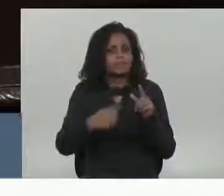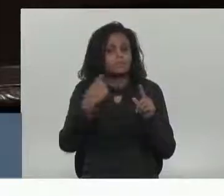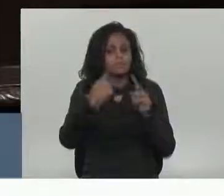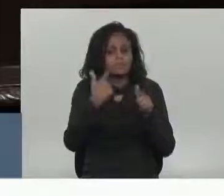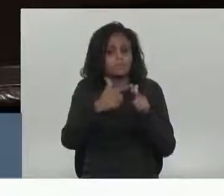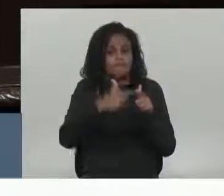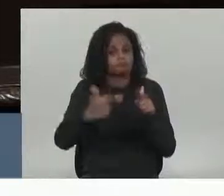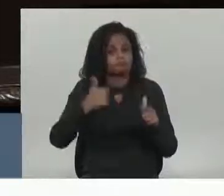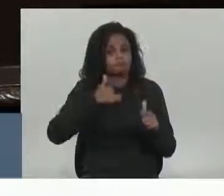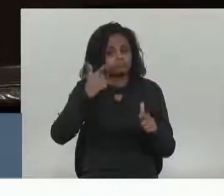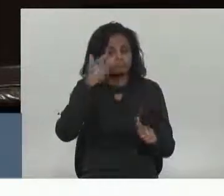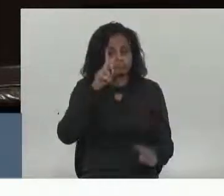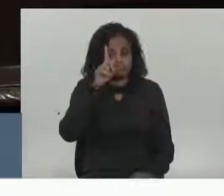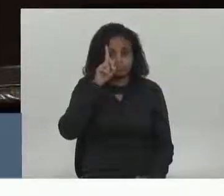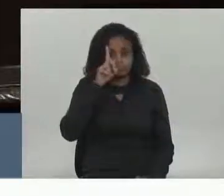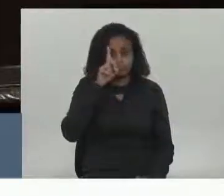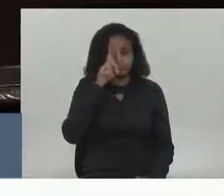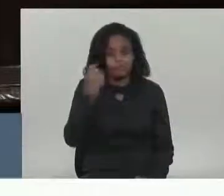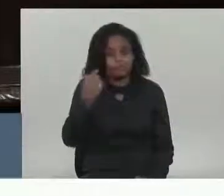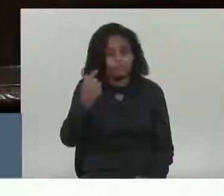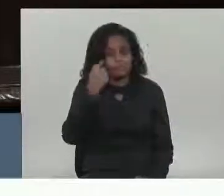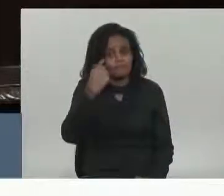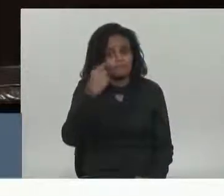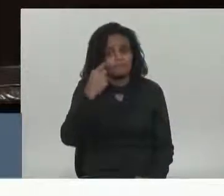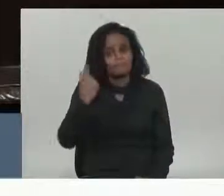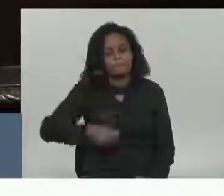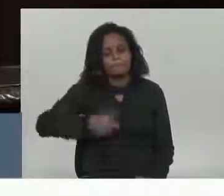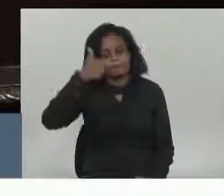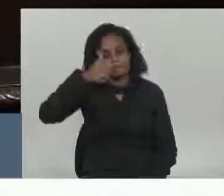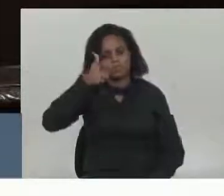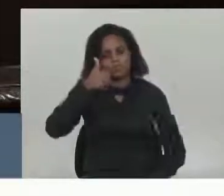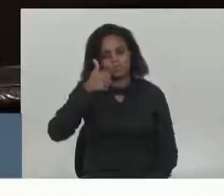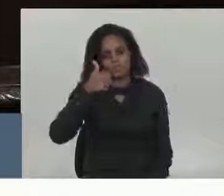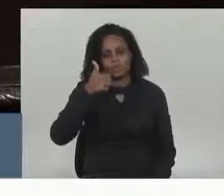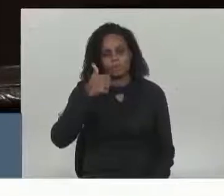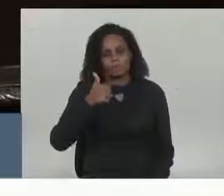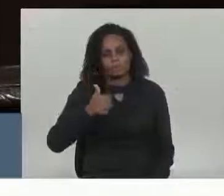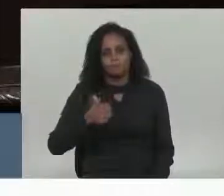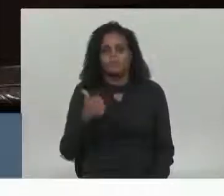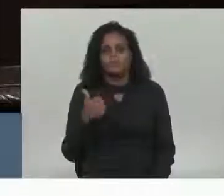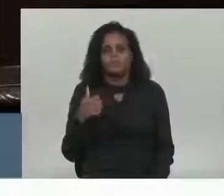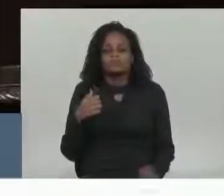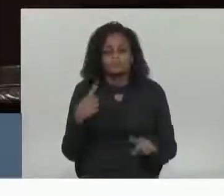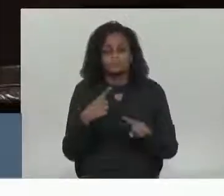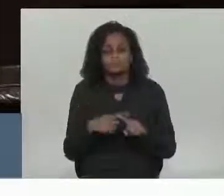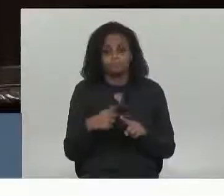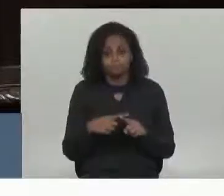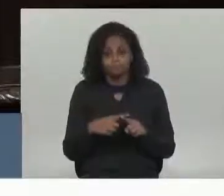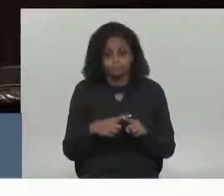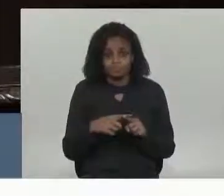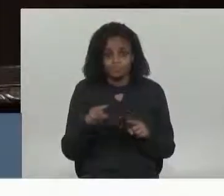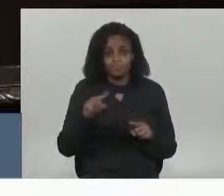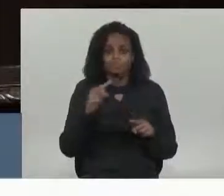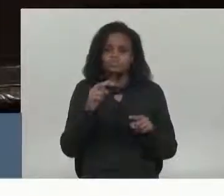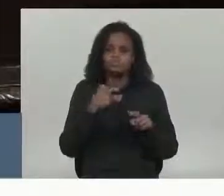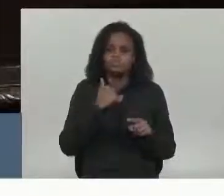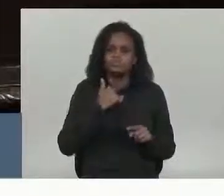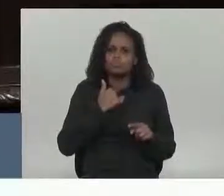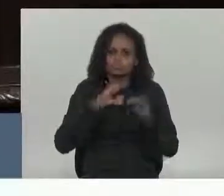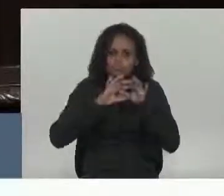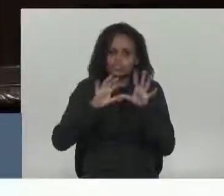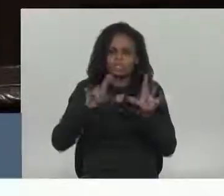teu. Então eu não posso aceitar que um ex-deputado do PSOL me diga que eu não sou católico